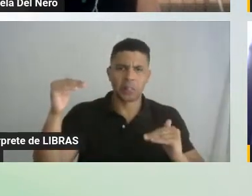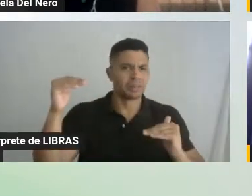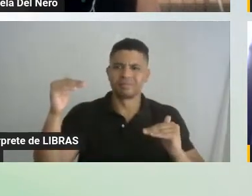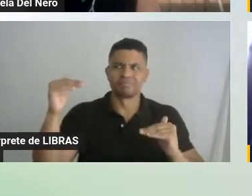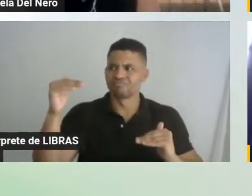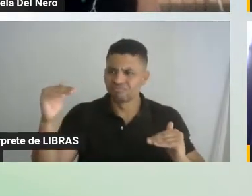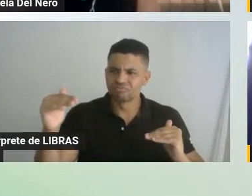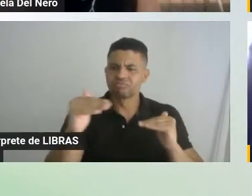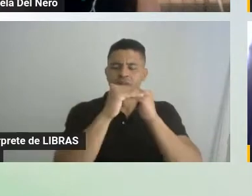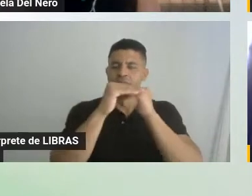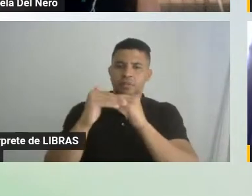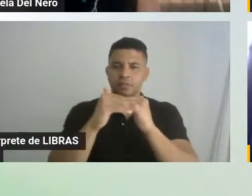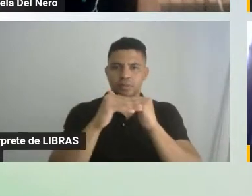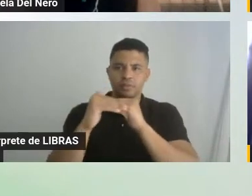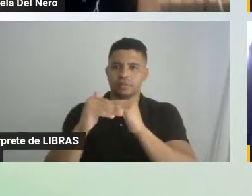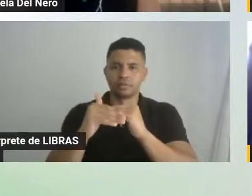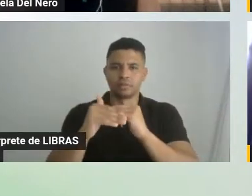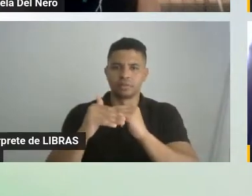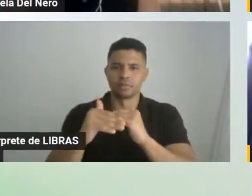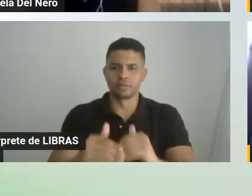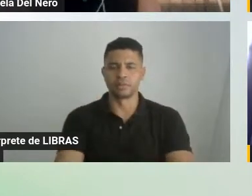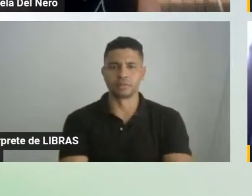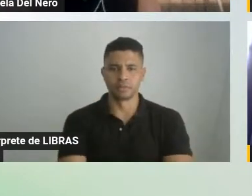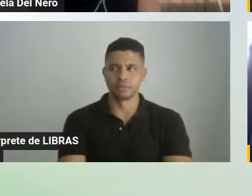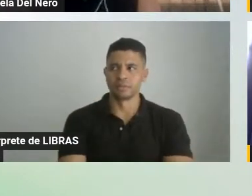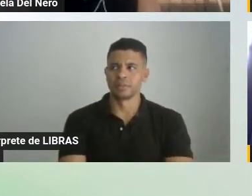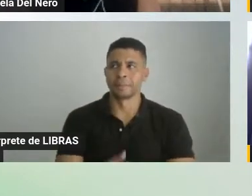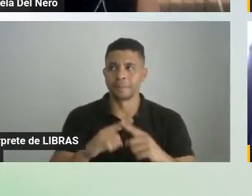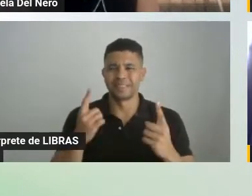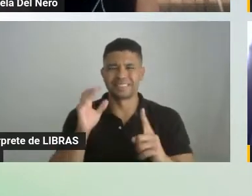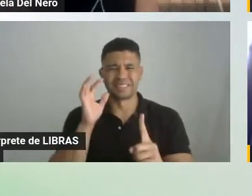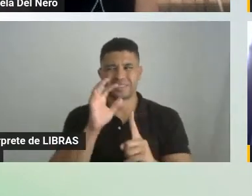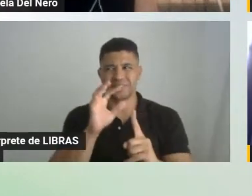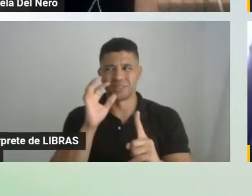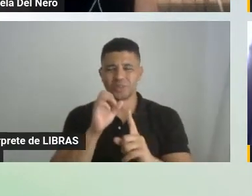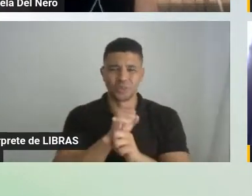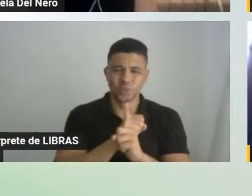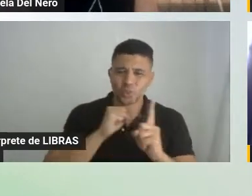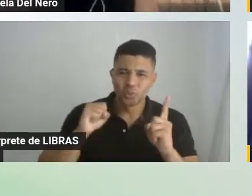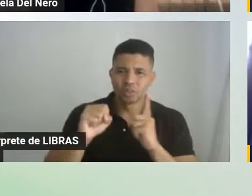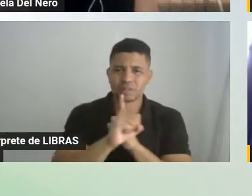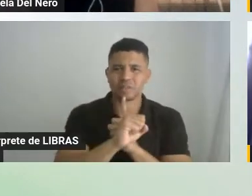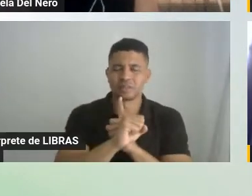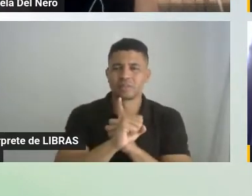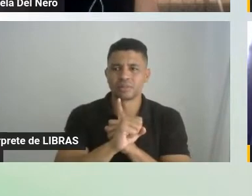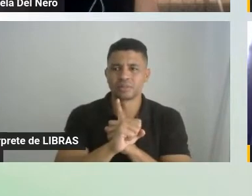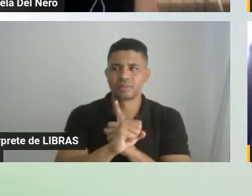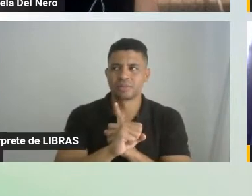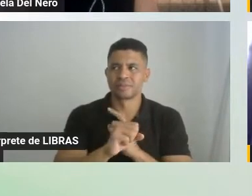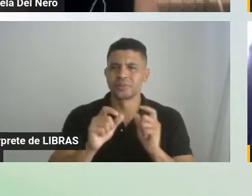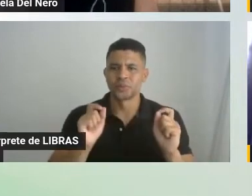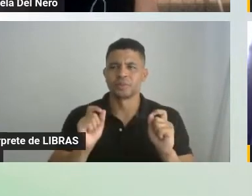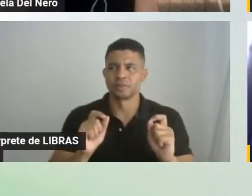eu entendo que há um fator social que se coloca. E este fator social é um